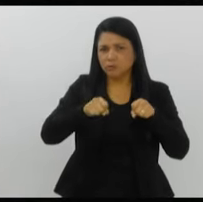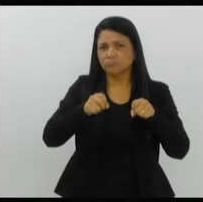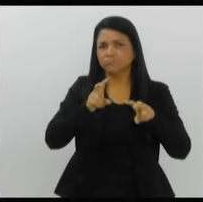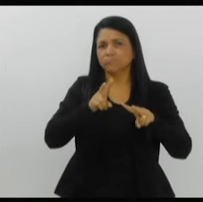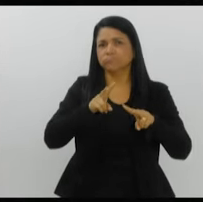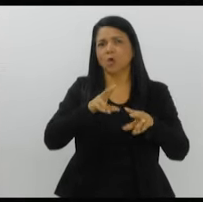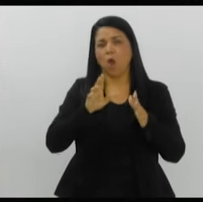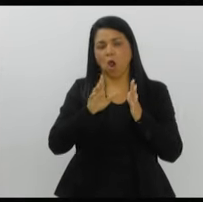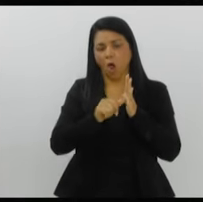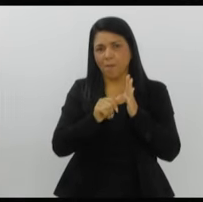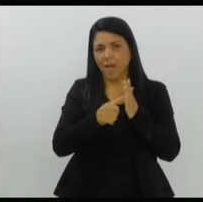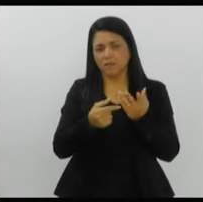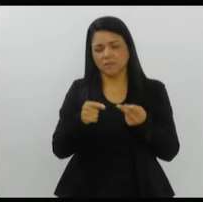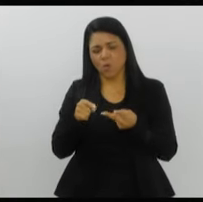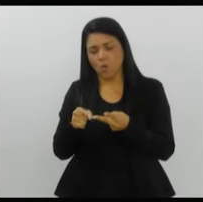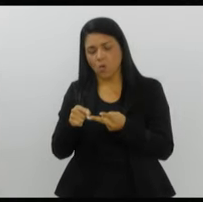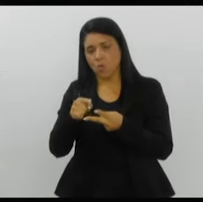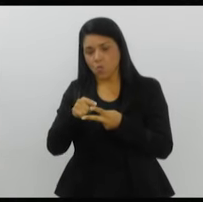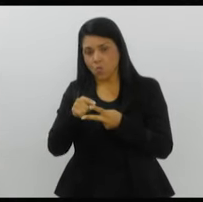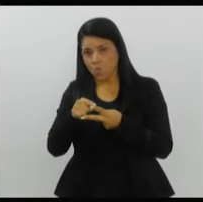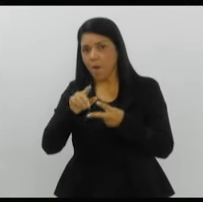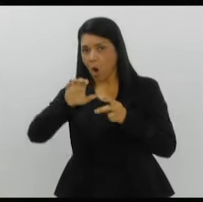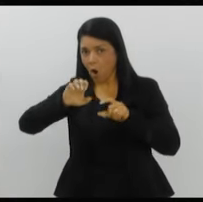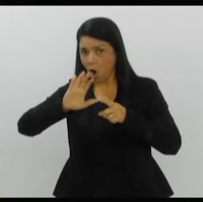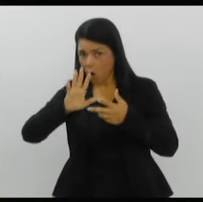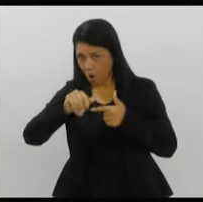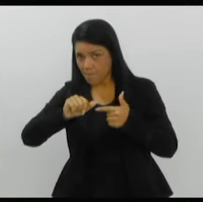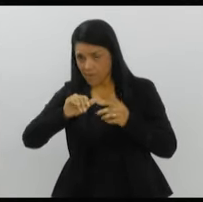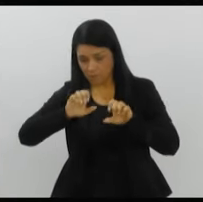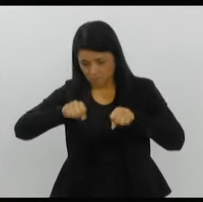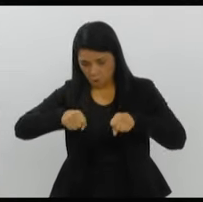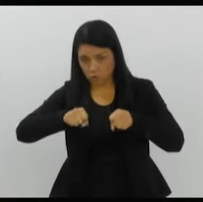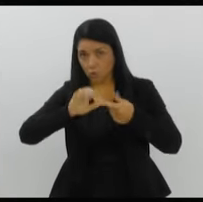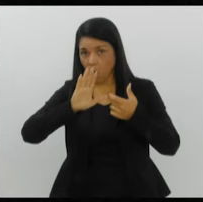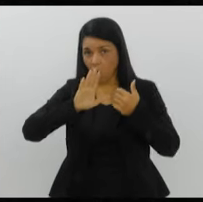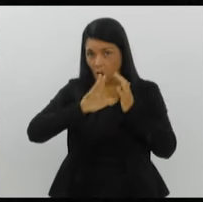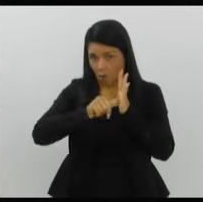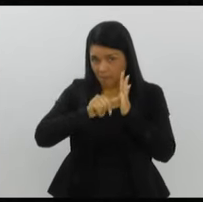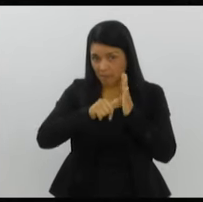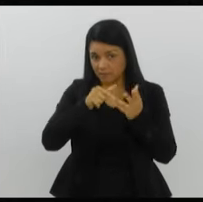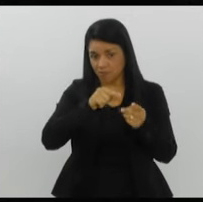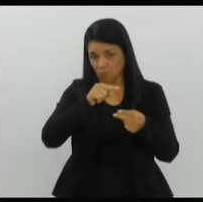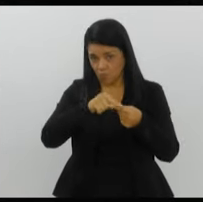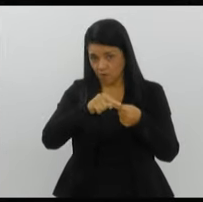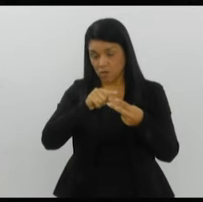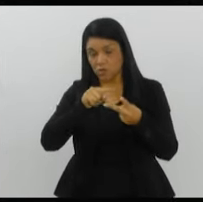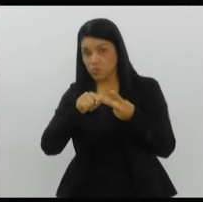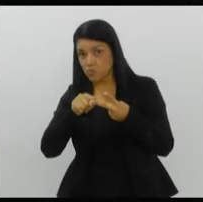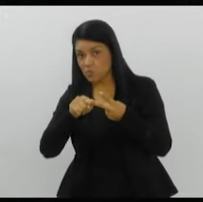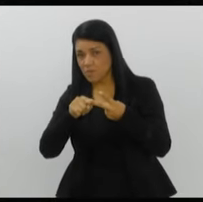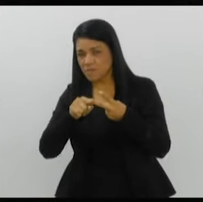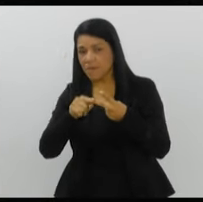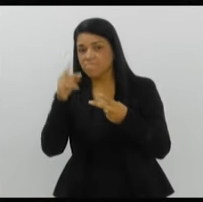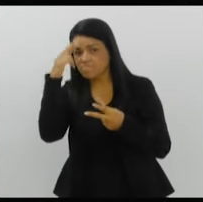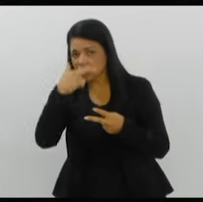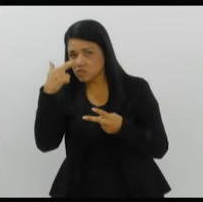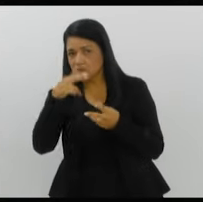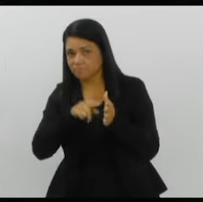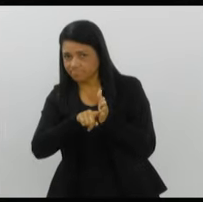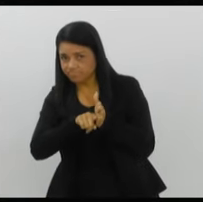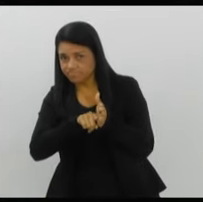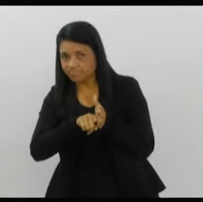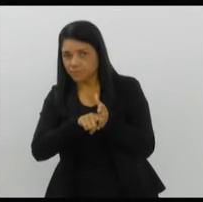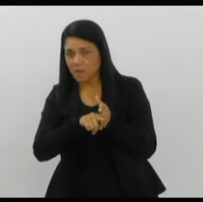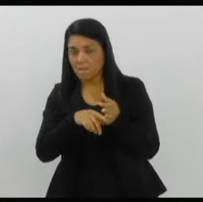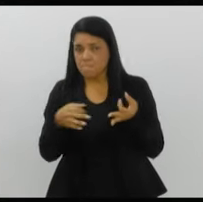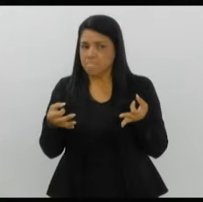uma roubada, a outra está sob investigação, de repente não está no sistema ainda. Operação perfeita. Aí as pessoas falam assim, operação perfeita. Eu vou dizer que não está